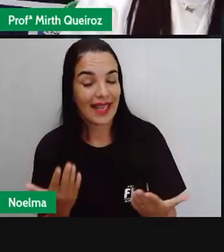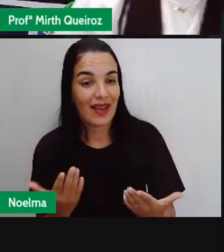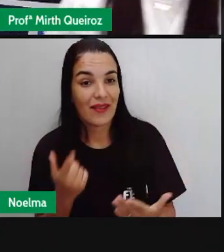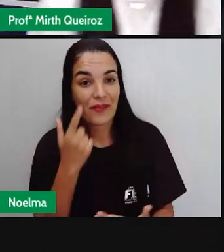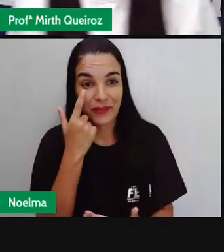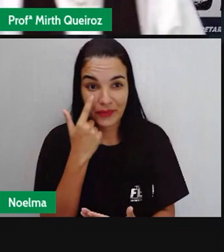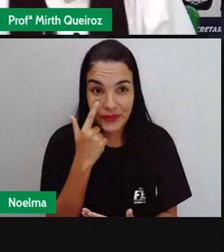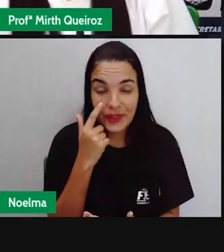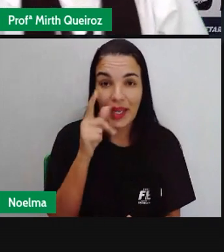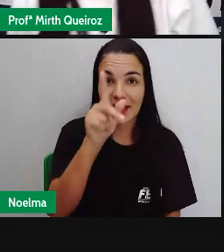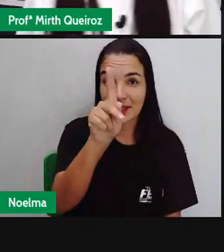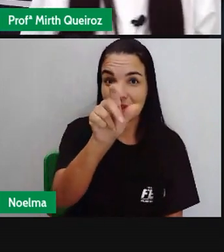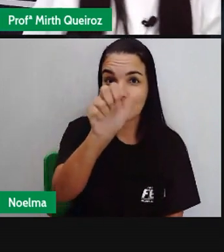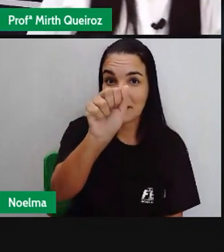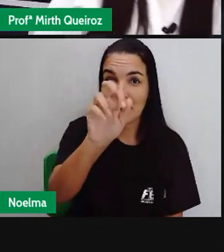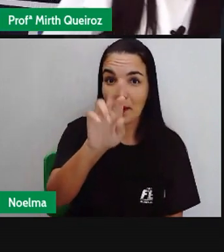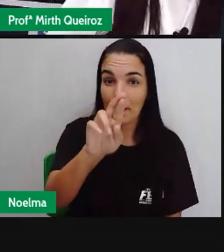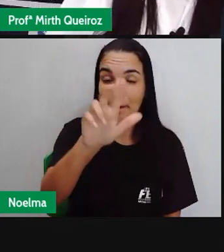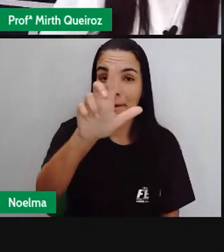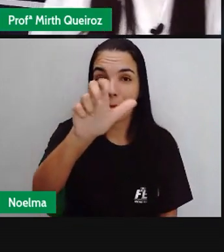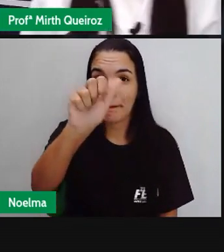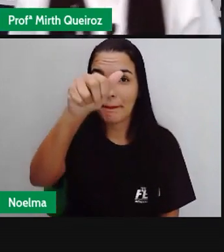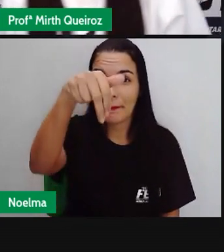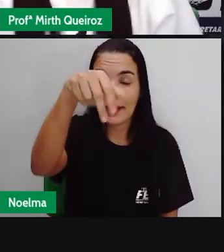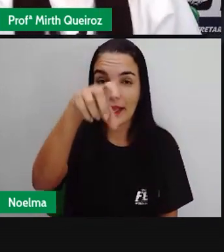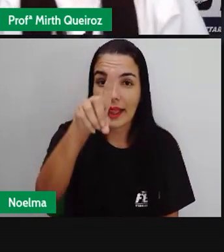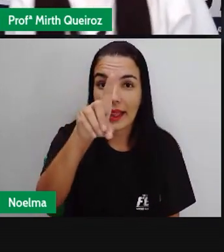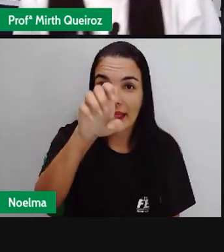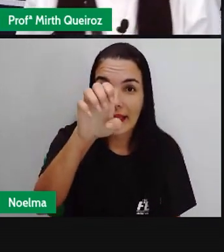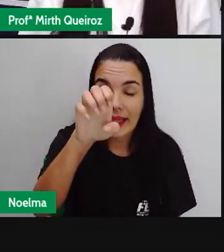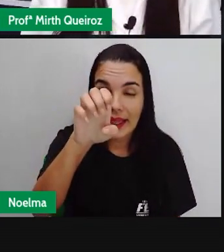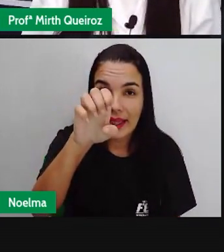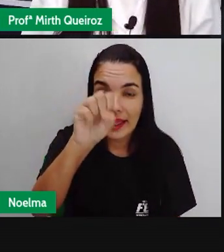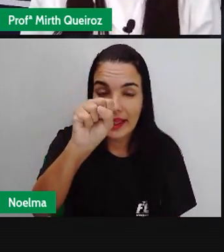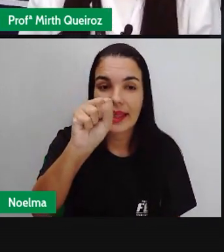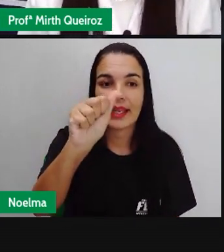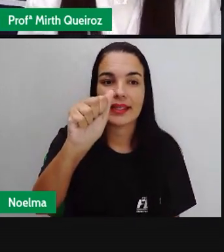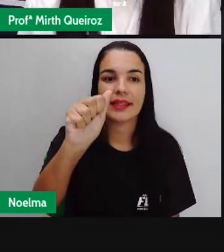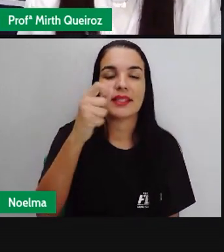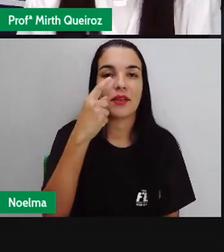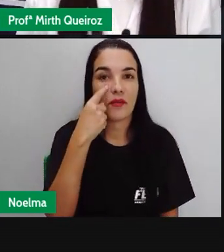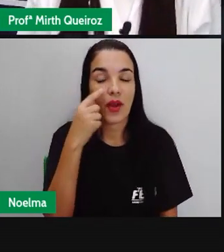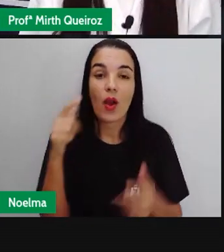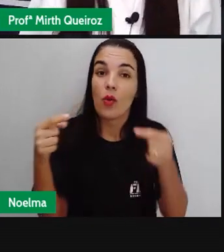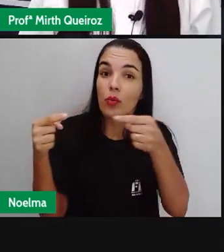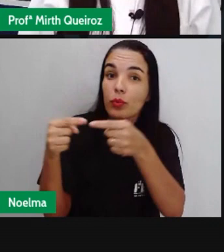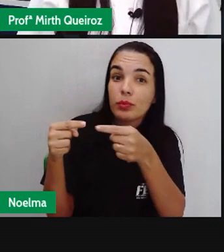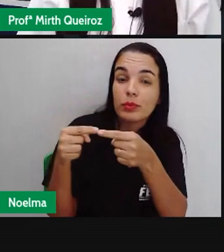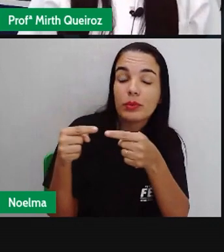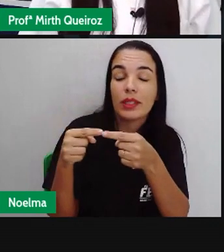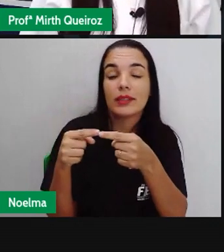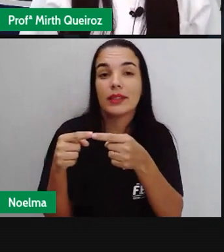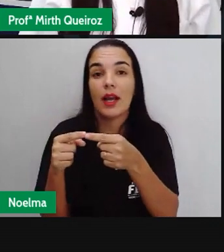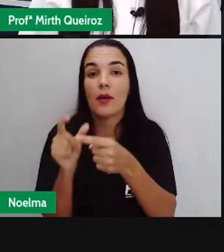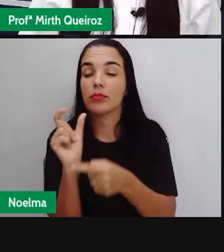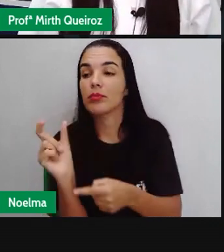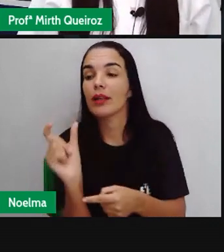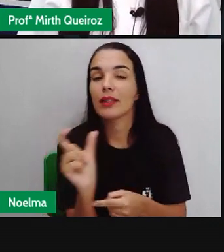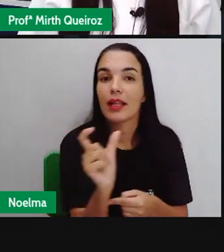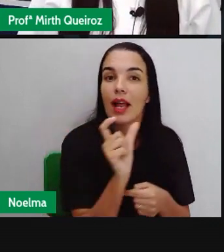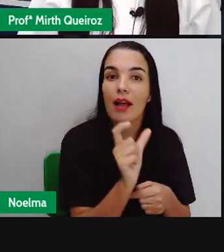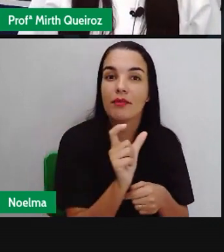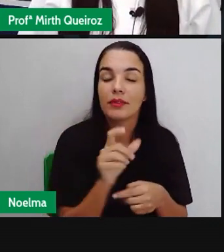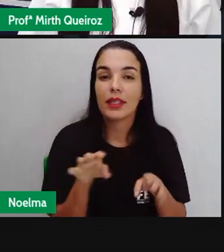as parlendas aí, então, são rimas infantis que servem para divertir a criança e, ao mesmo tempo,